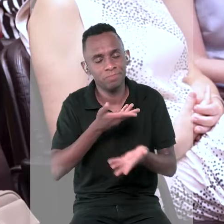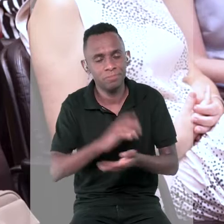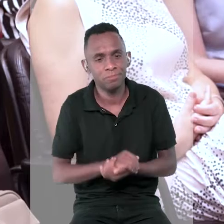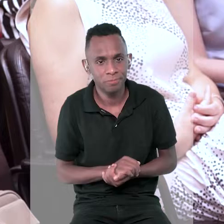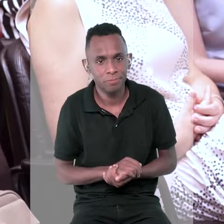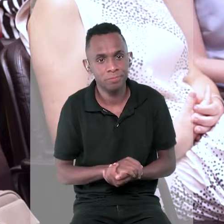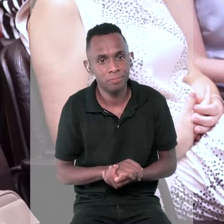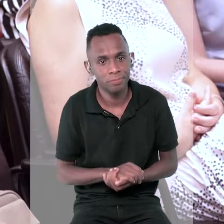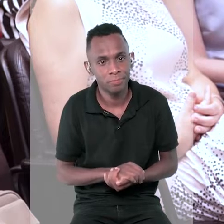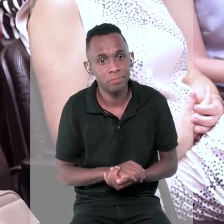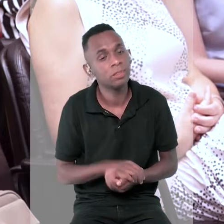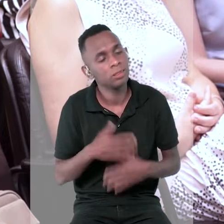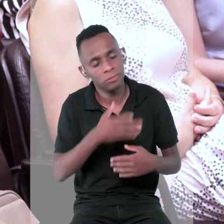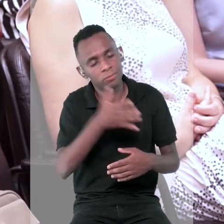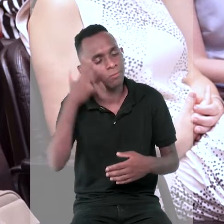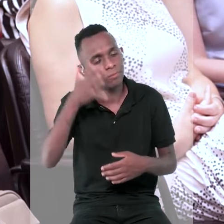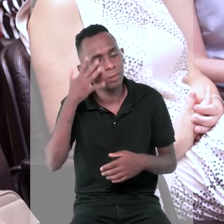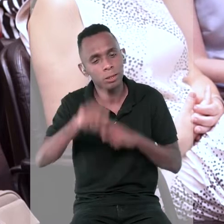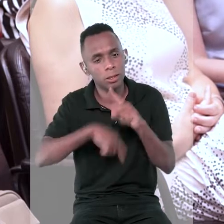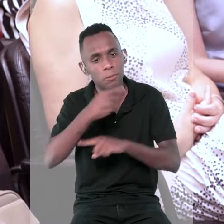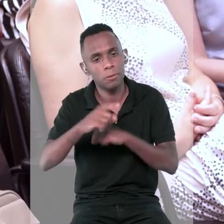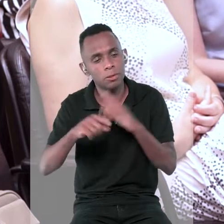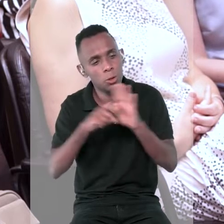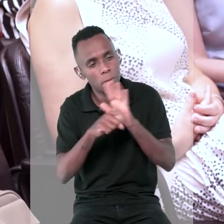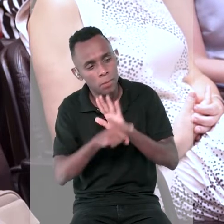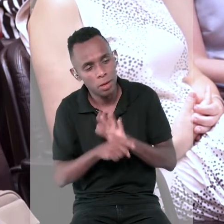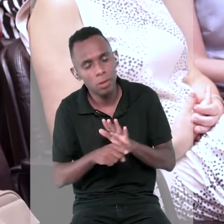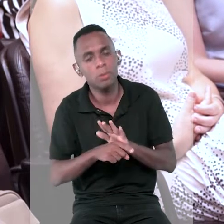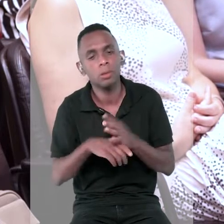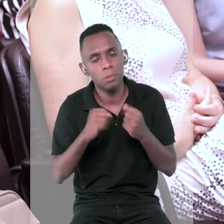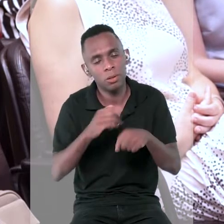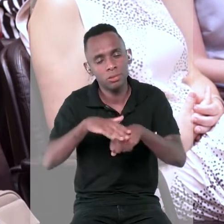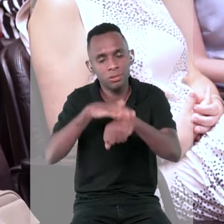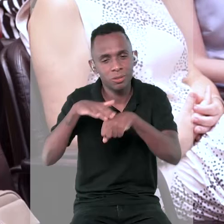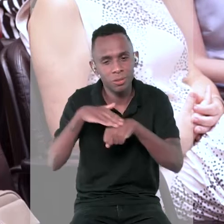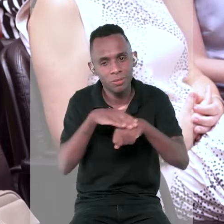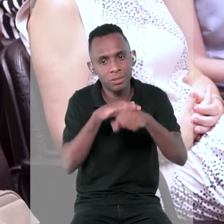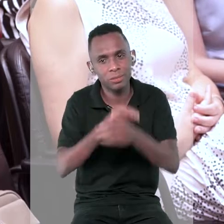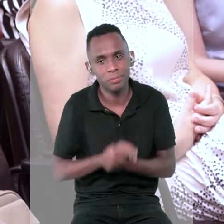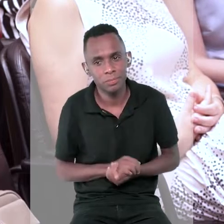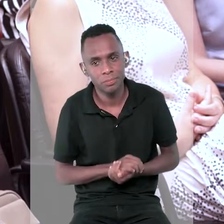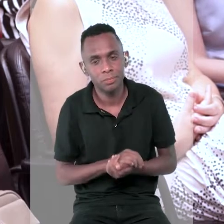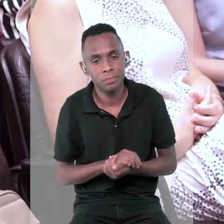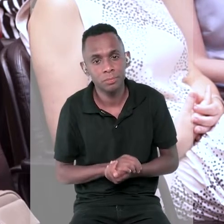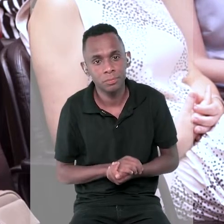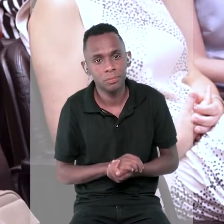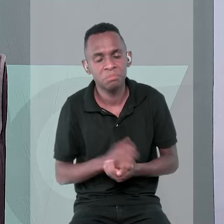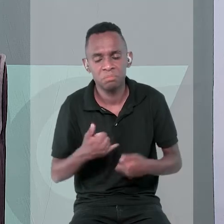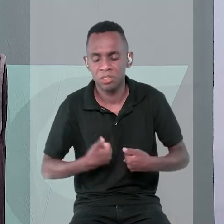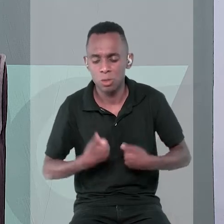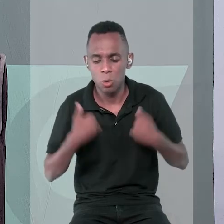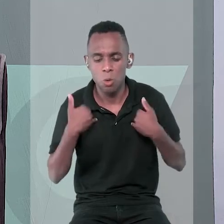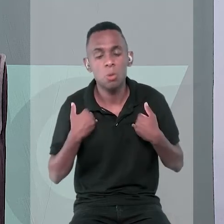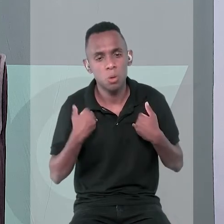Mas, Isabelle, a palavra é sua, daqui a pouquinho eu começo a te perguntar, pode conversar mais um pouco aí com o pessoal. Não, super honrada de